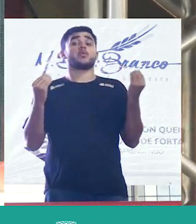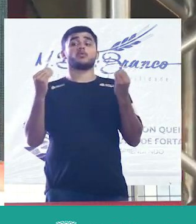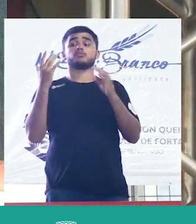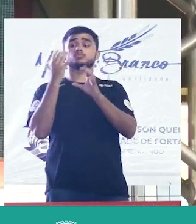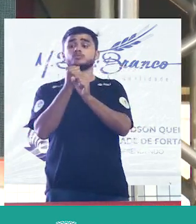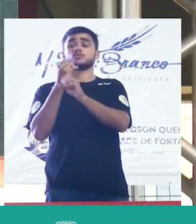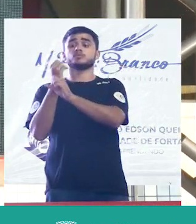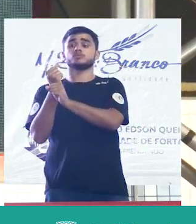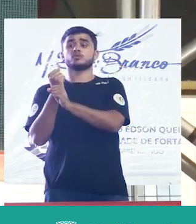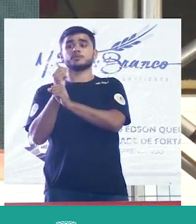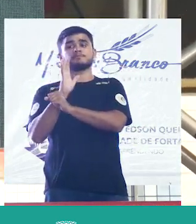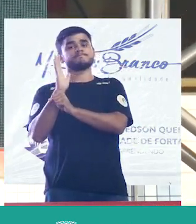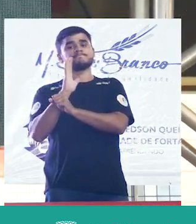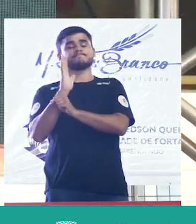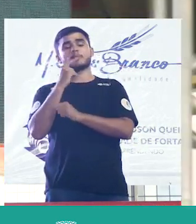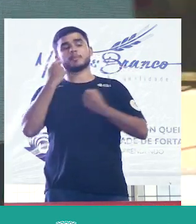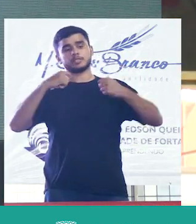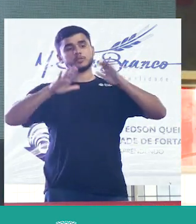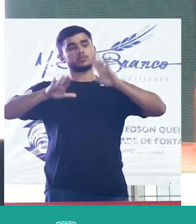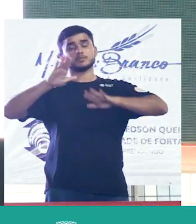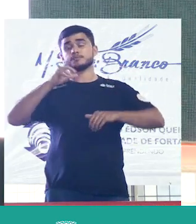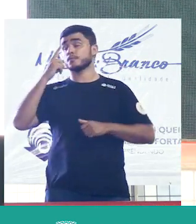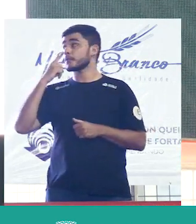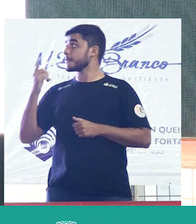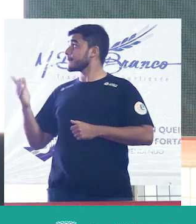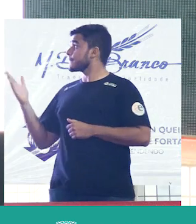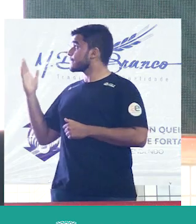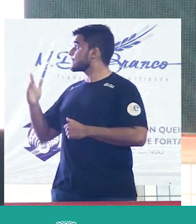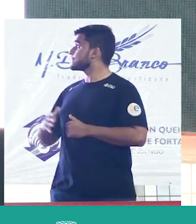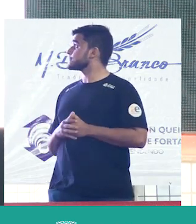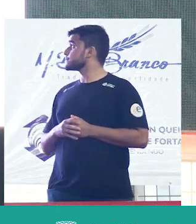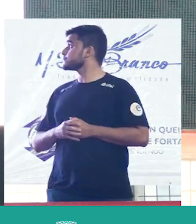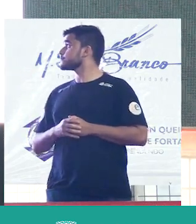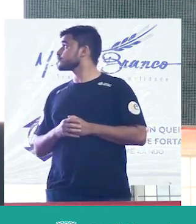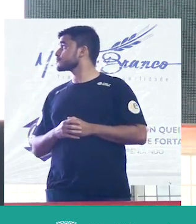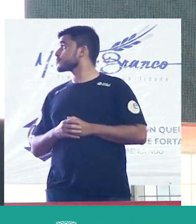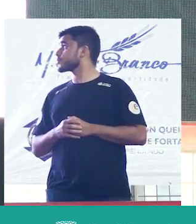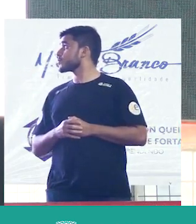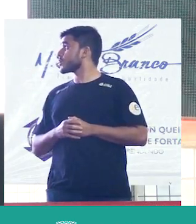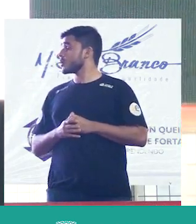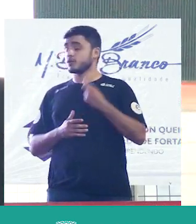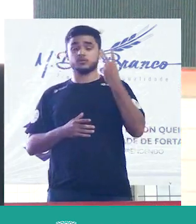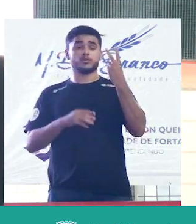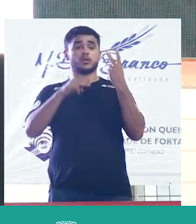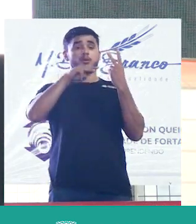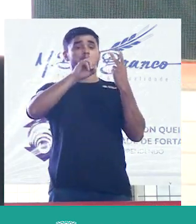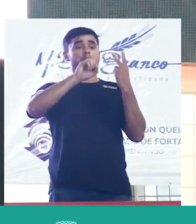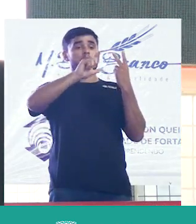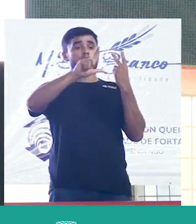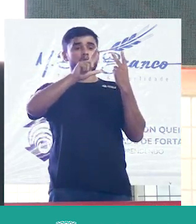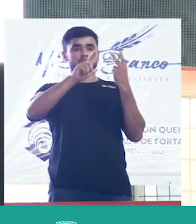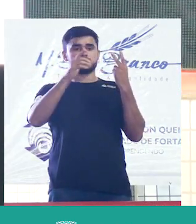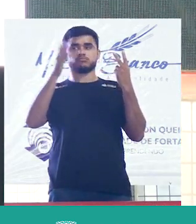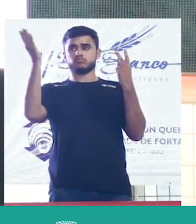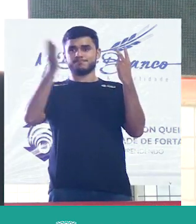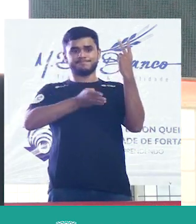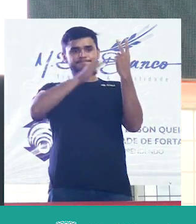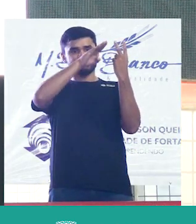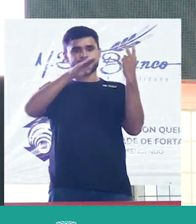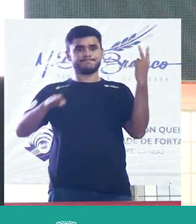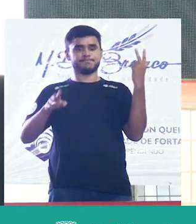descobrir? Proporção entre os dois. 2 mol de fenol para 1 mol de